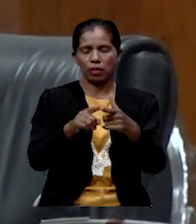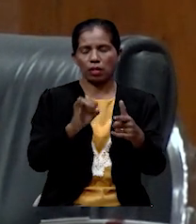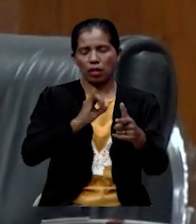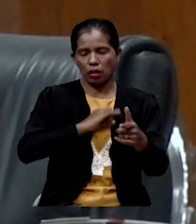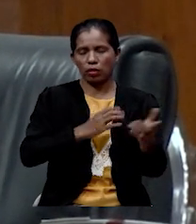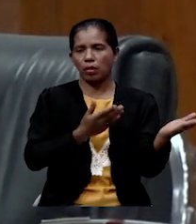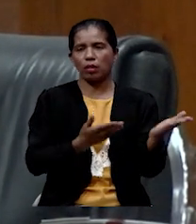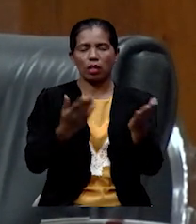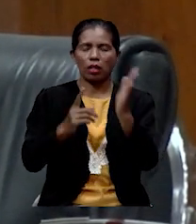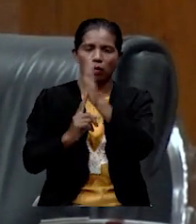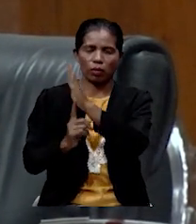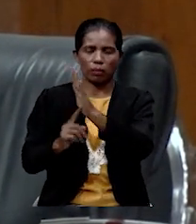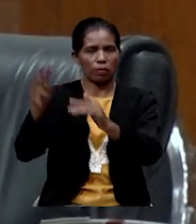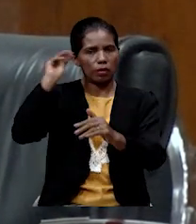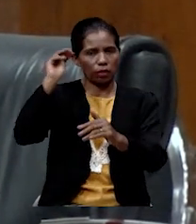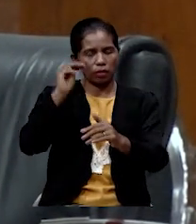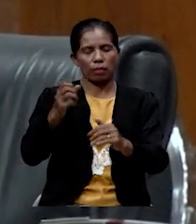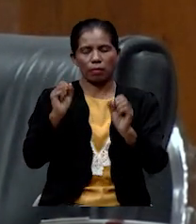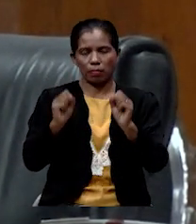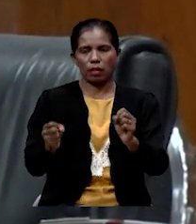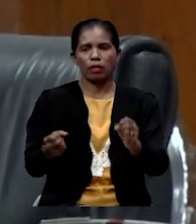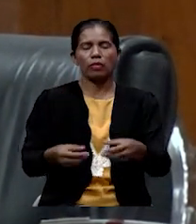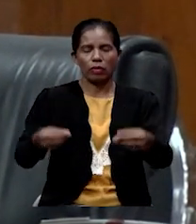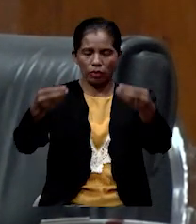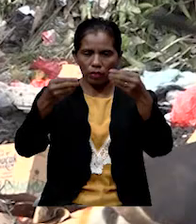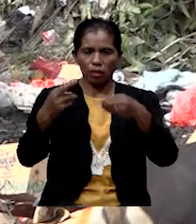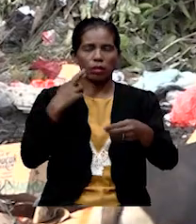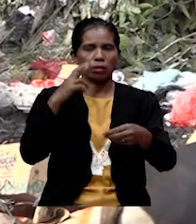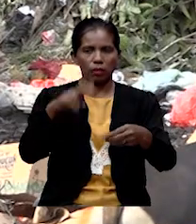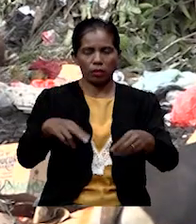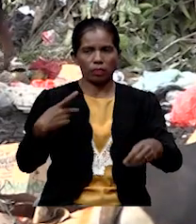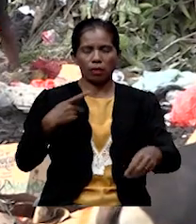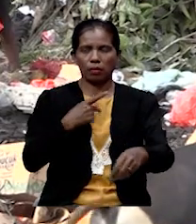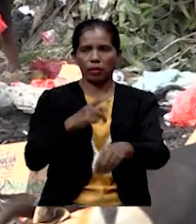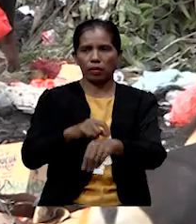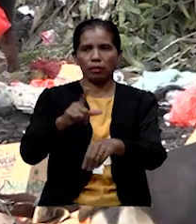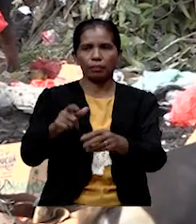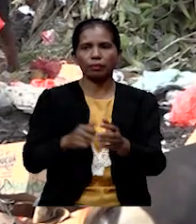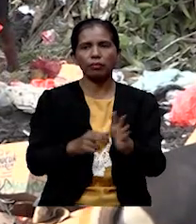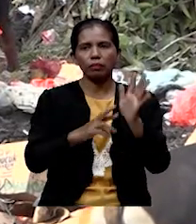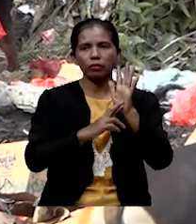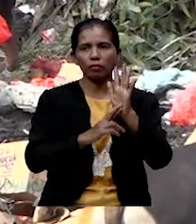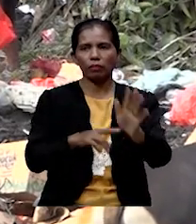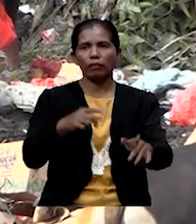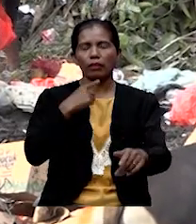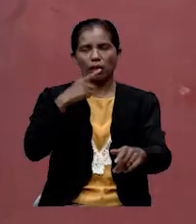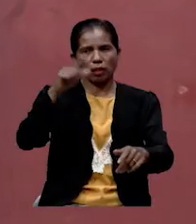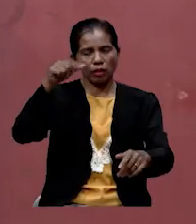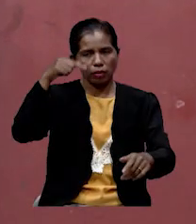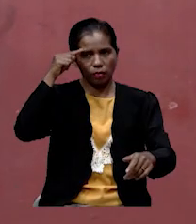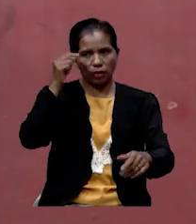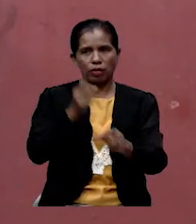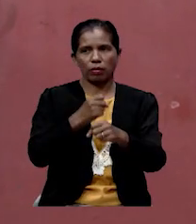ministro competente, atme si label fo fal resposta mai parlamento nosso. Representante do povo Nemos recomenda ao governo a